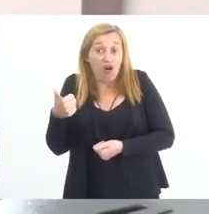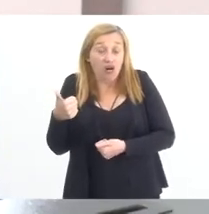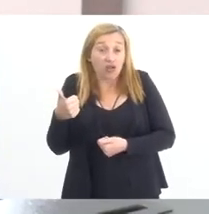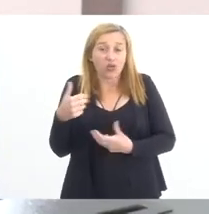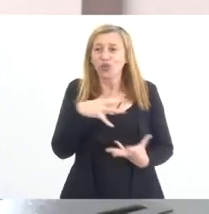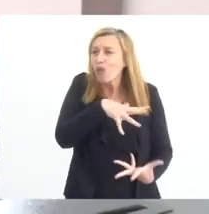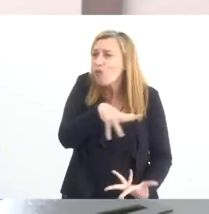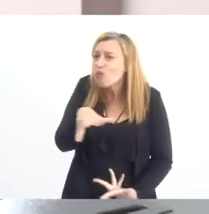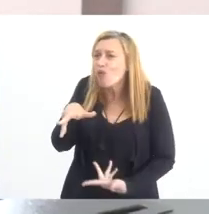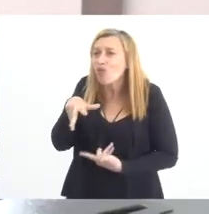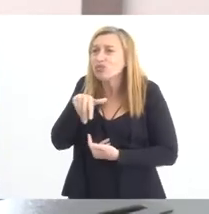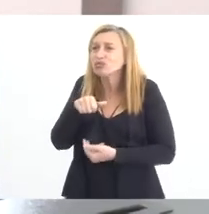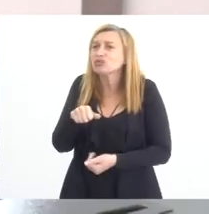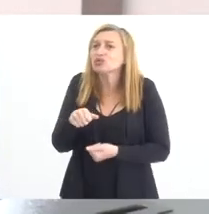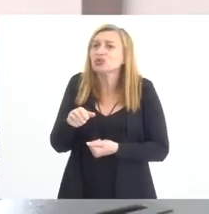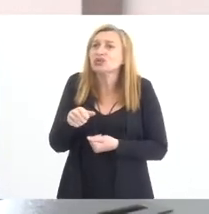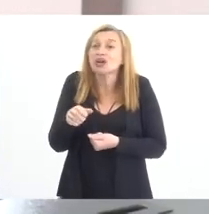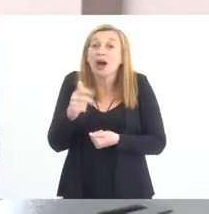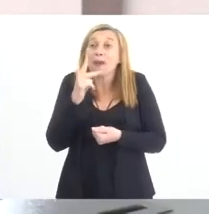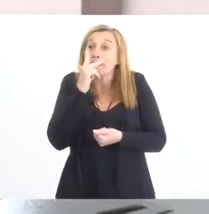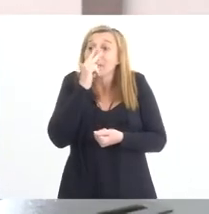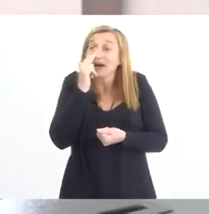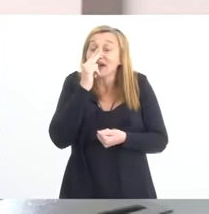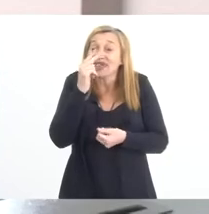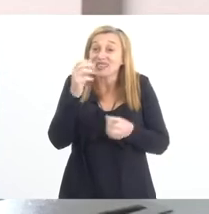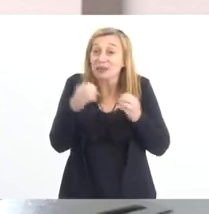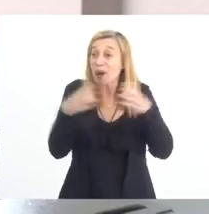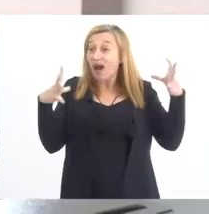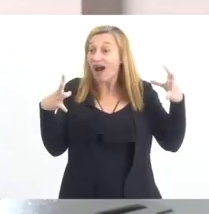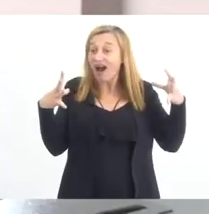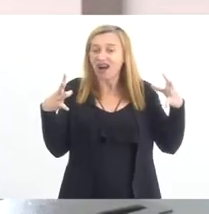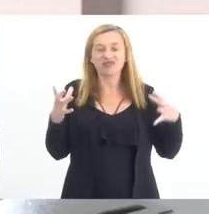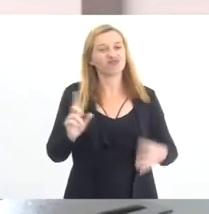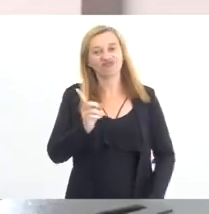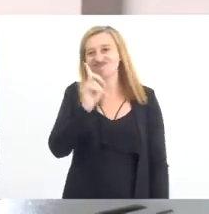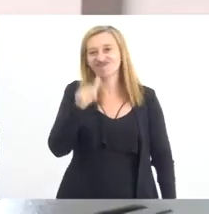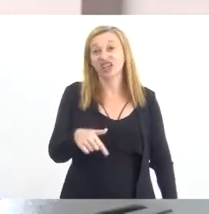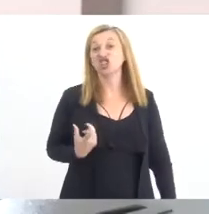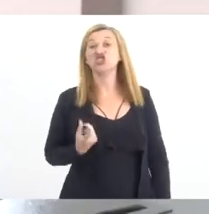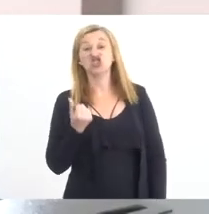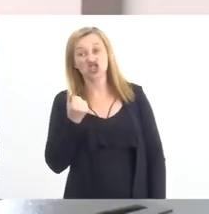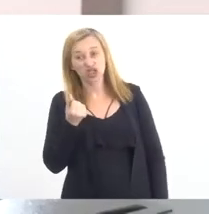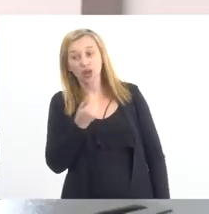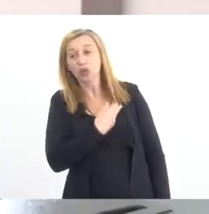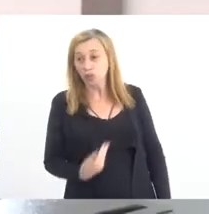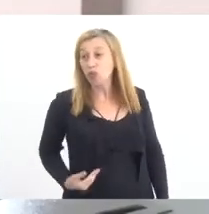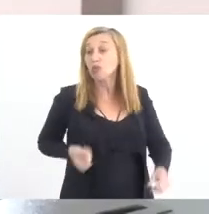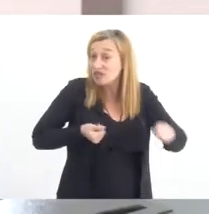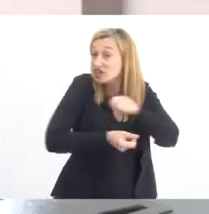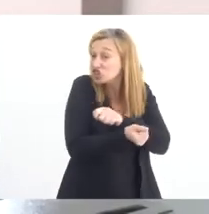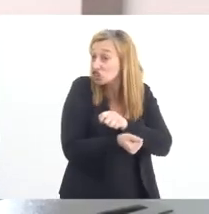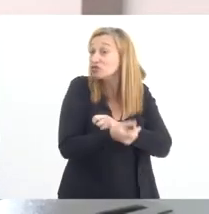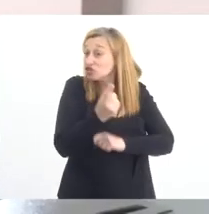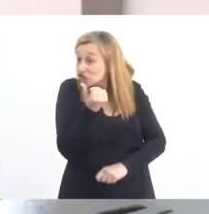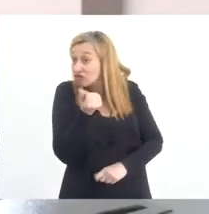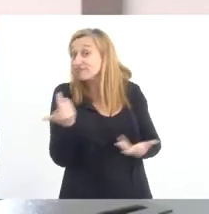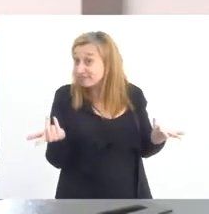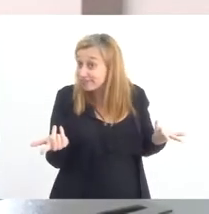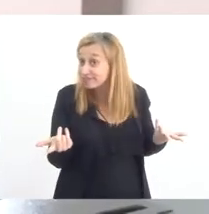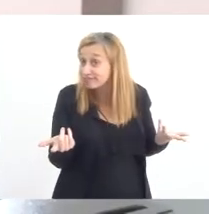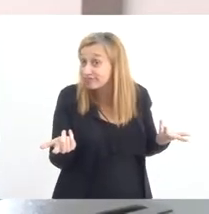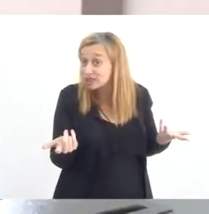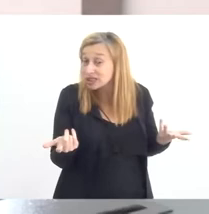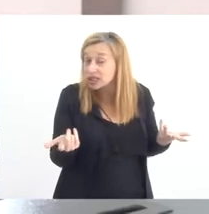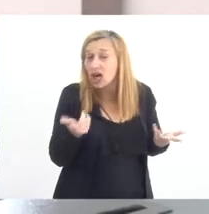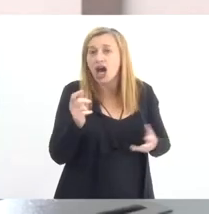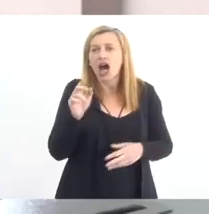onde parece que vai virar uma mágica. E não é. Tem dinheiro público e vai ter que ser investido esse dinheiro.